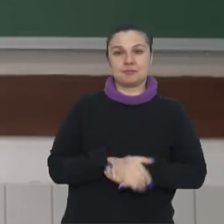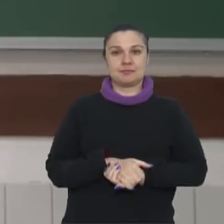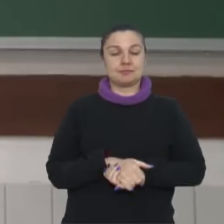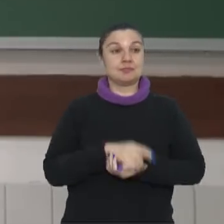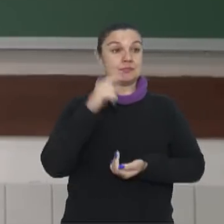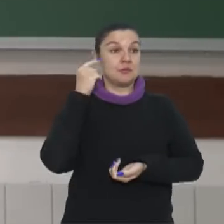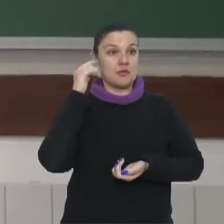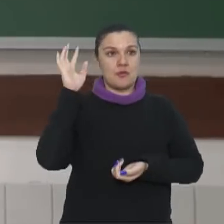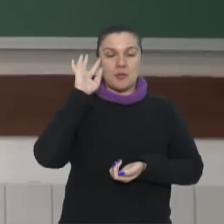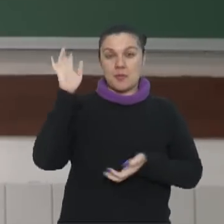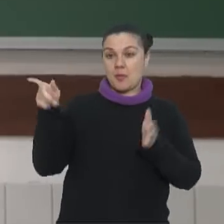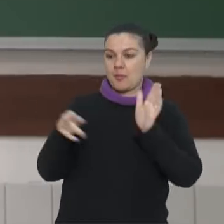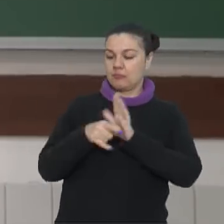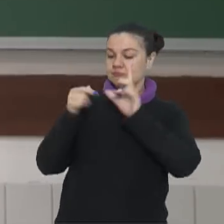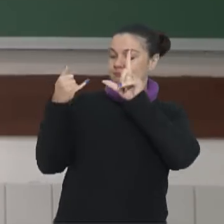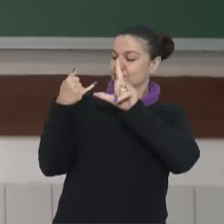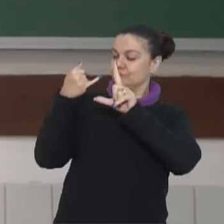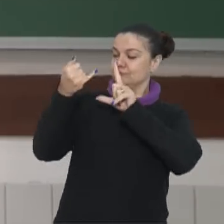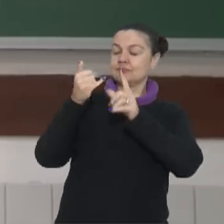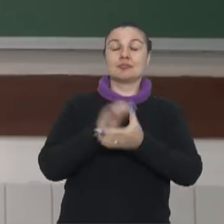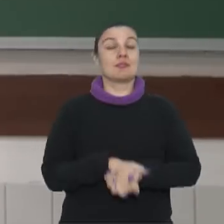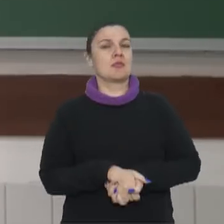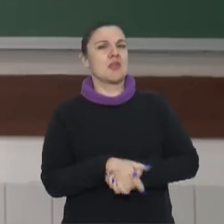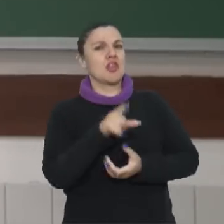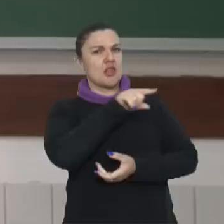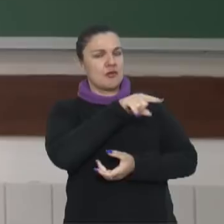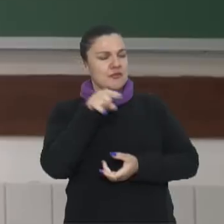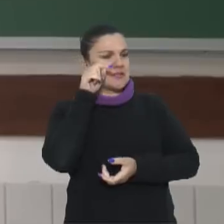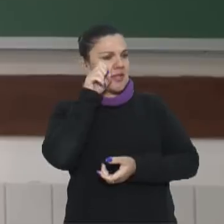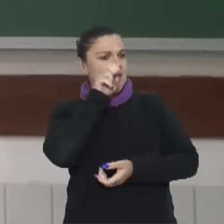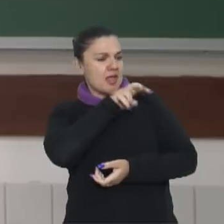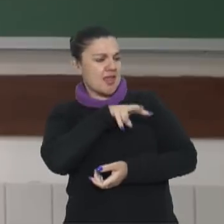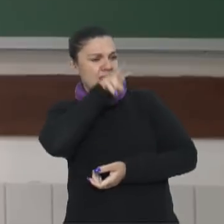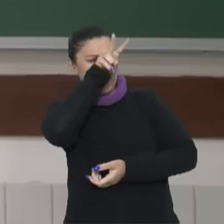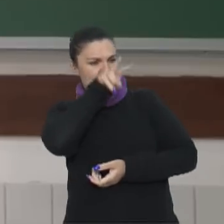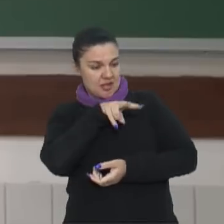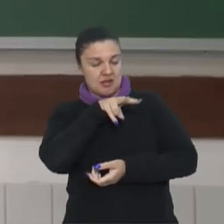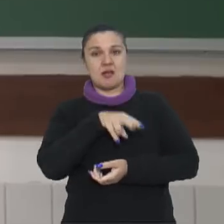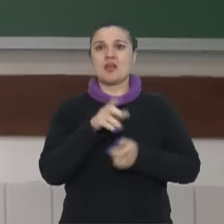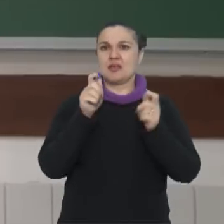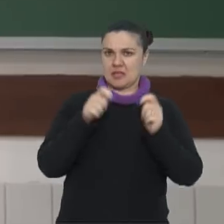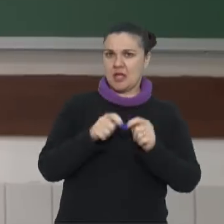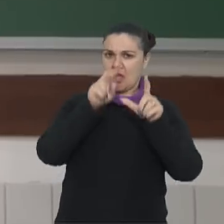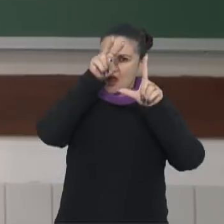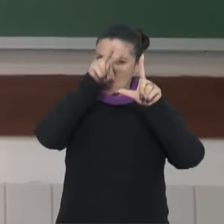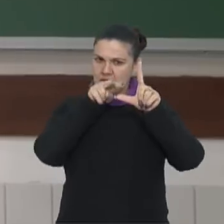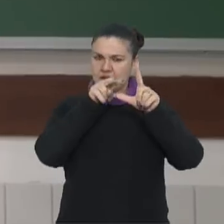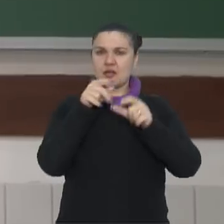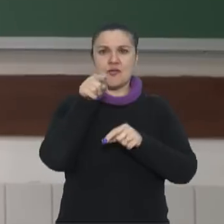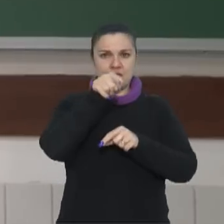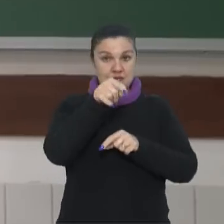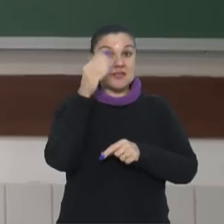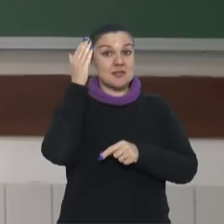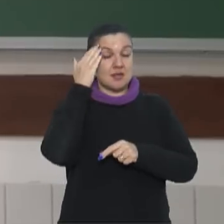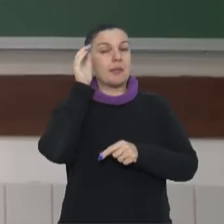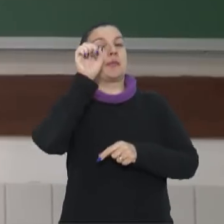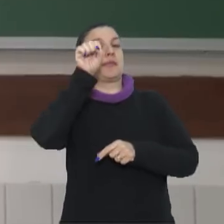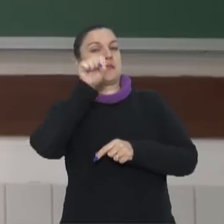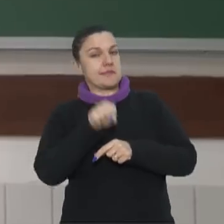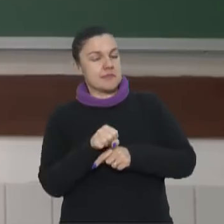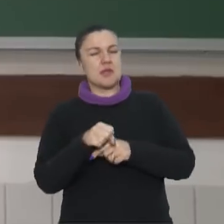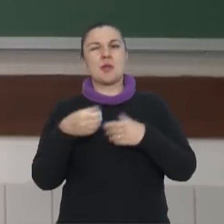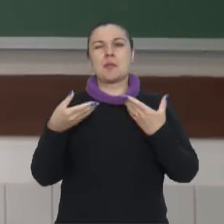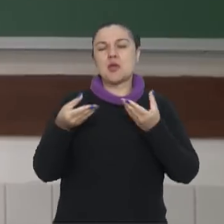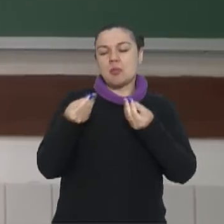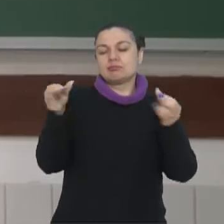sobre a leitura de imagens, né? Se lê imagens, imagens são lidas? Eu e você sabemos que sim, mas